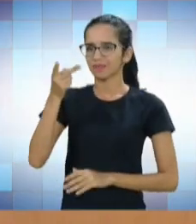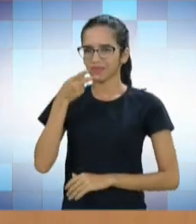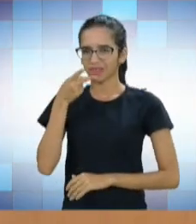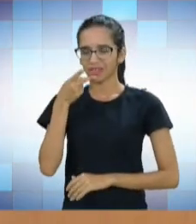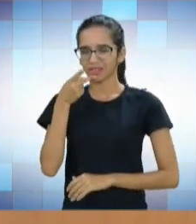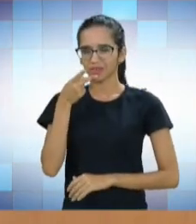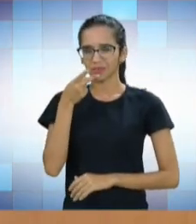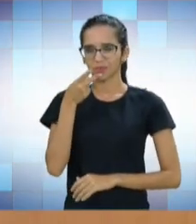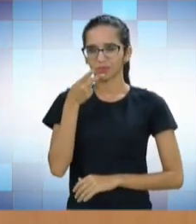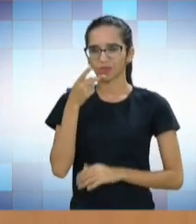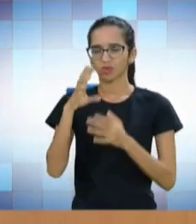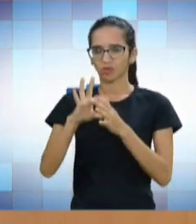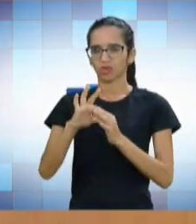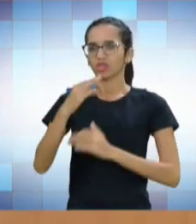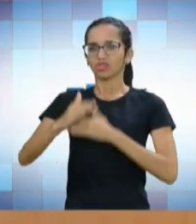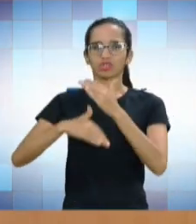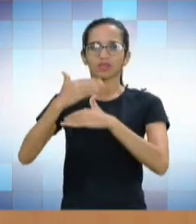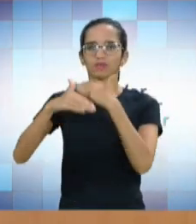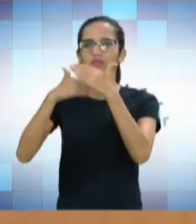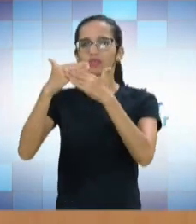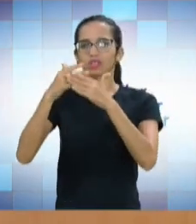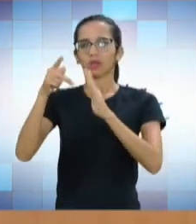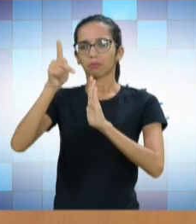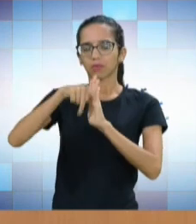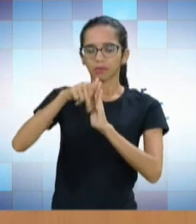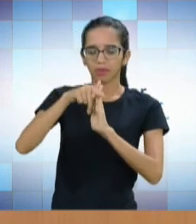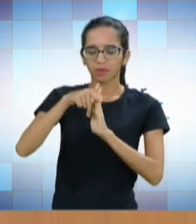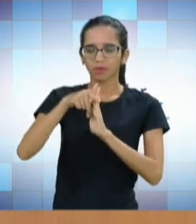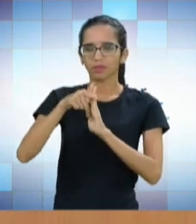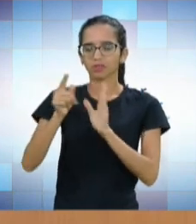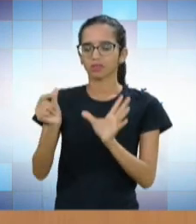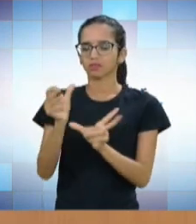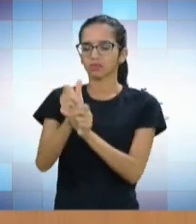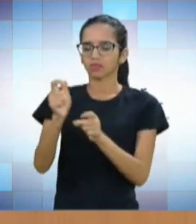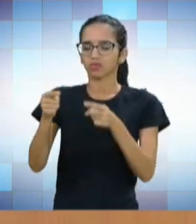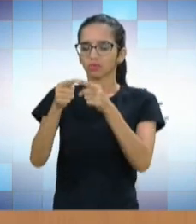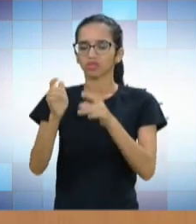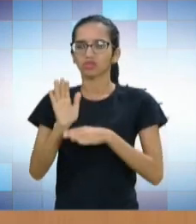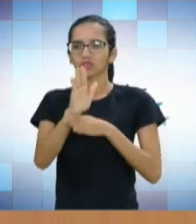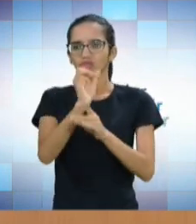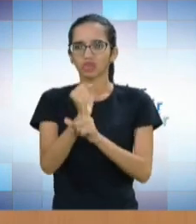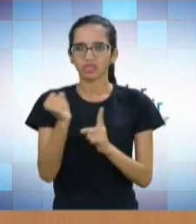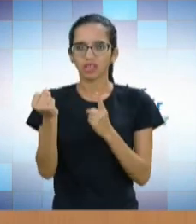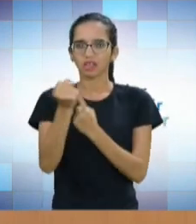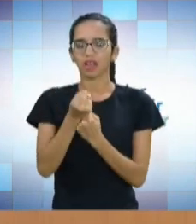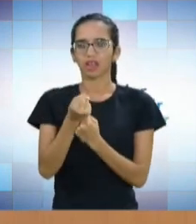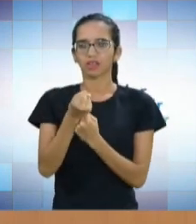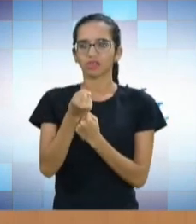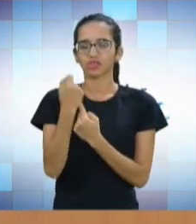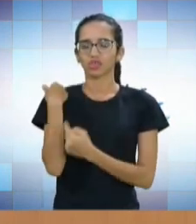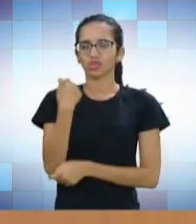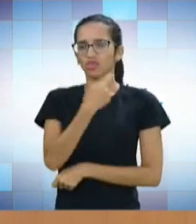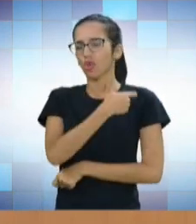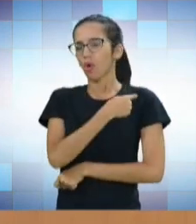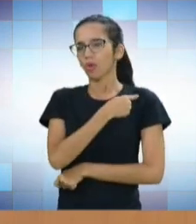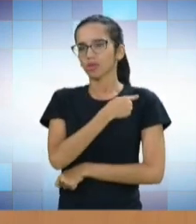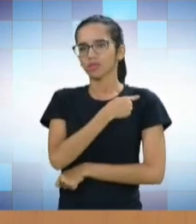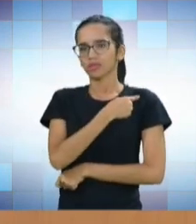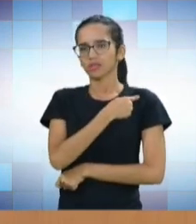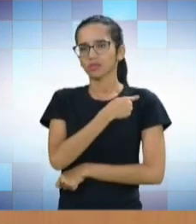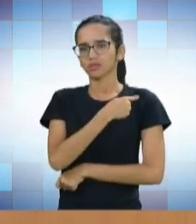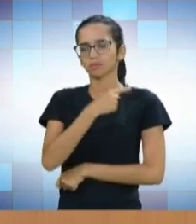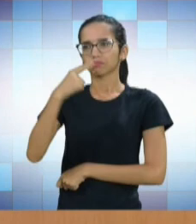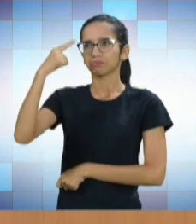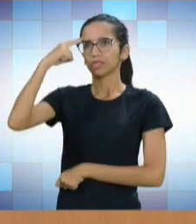secretário está falando em evolução em projetos de economia solidária faz com que nós tenhamos